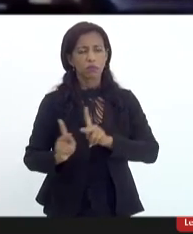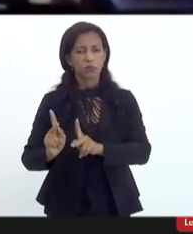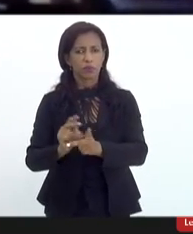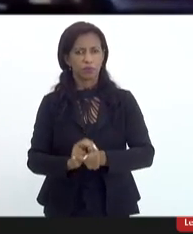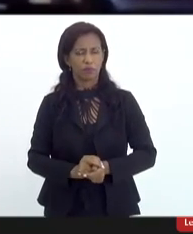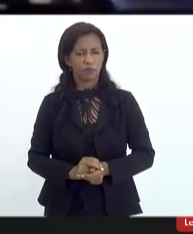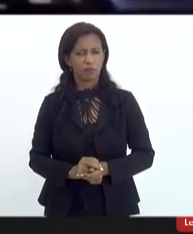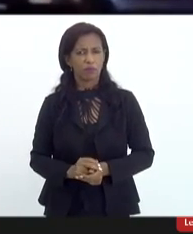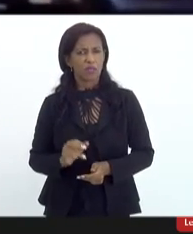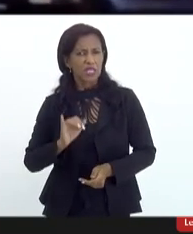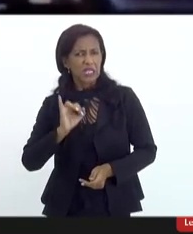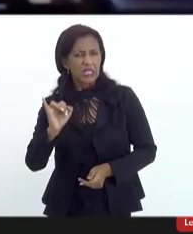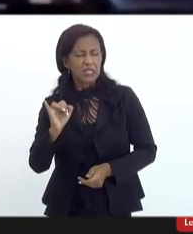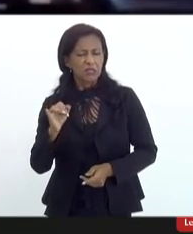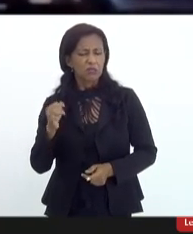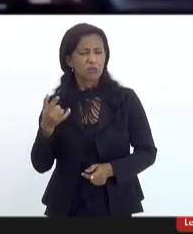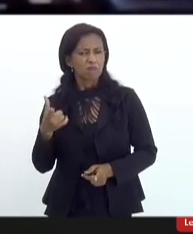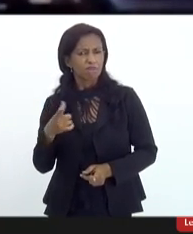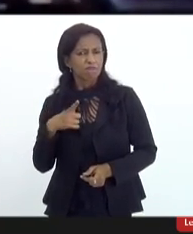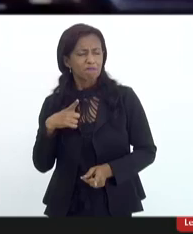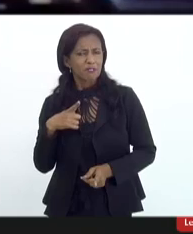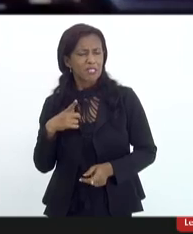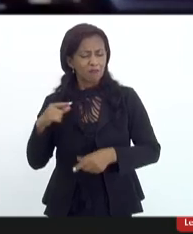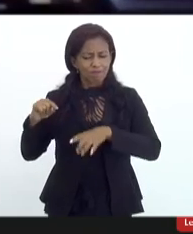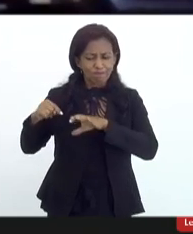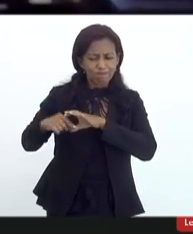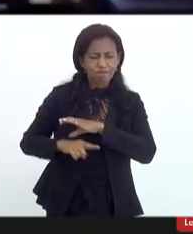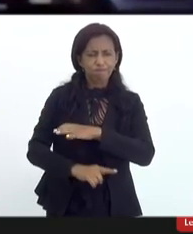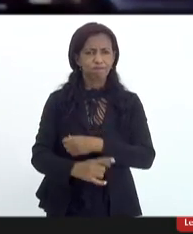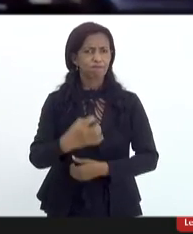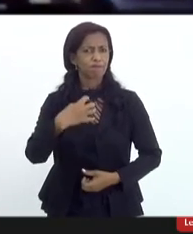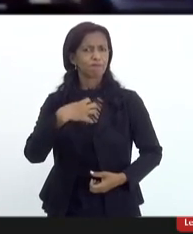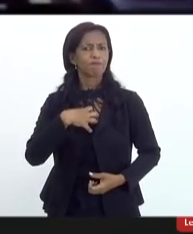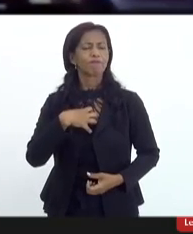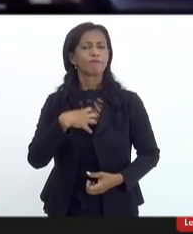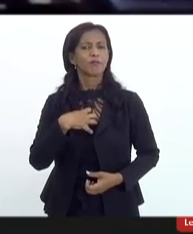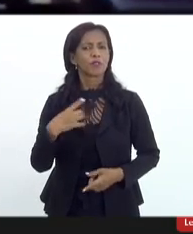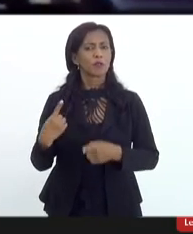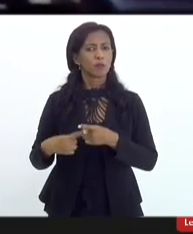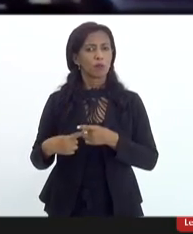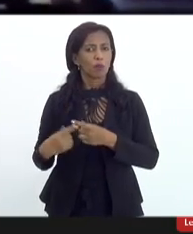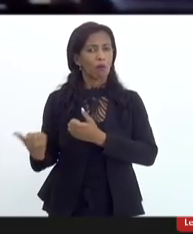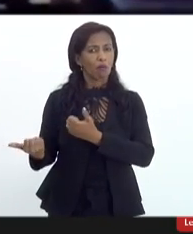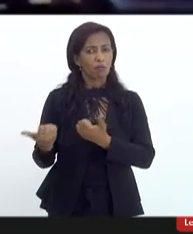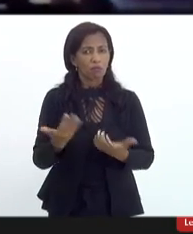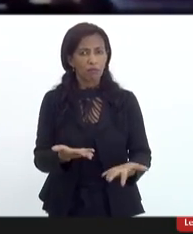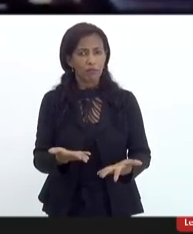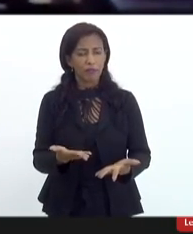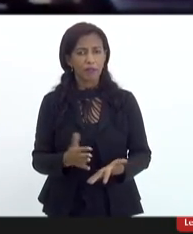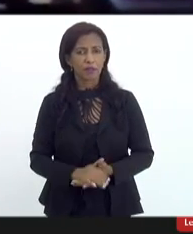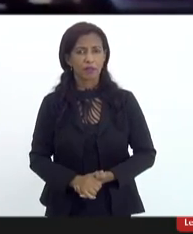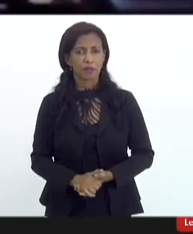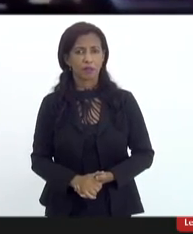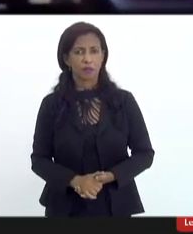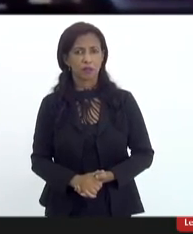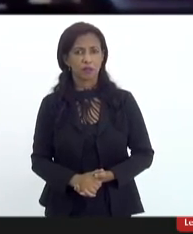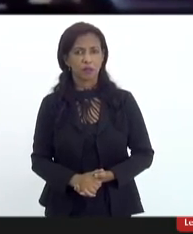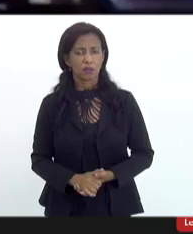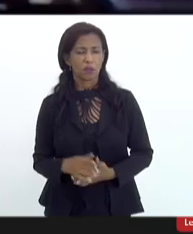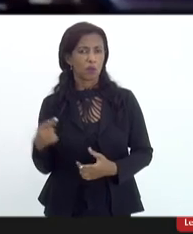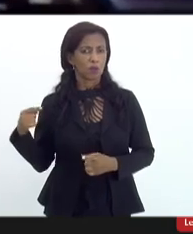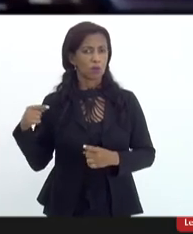E isso tem implicações muito profundas, porque estabelece um ponto de